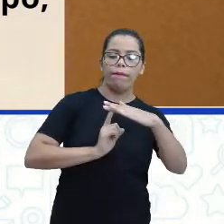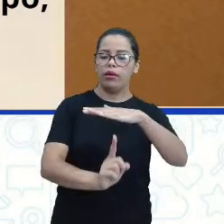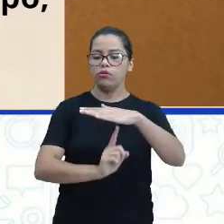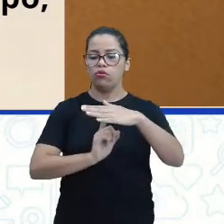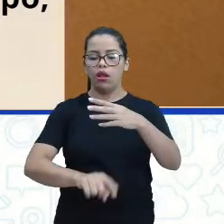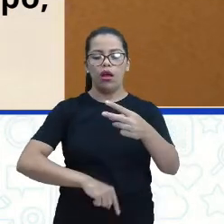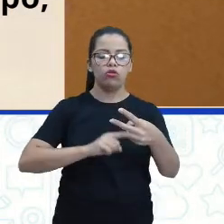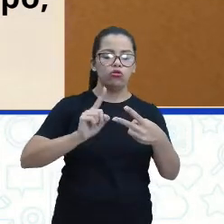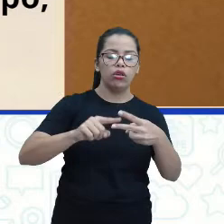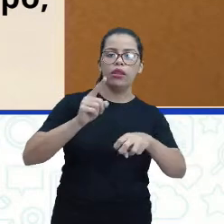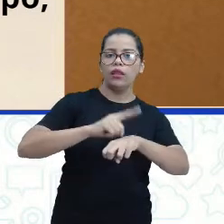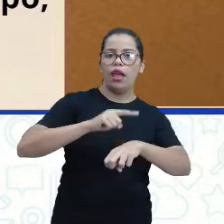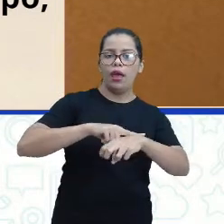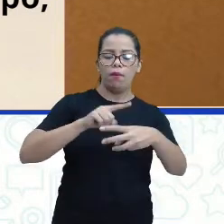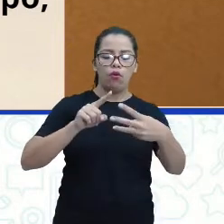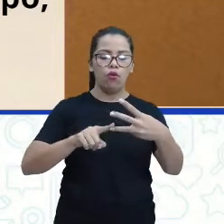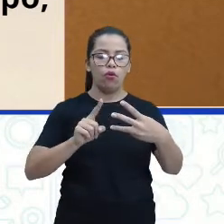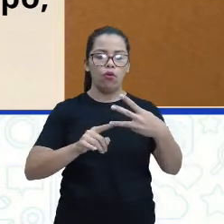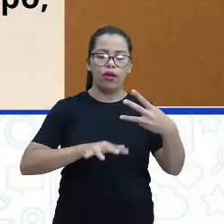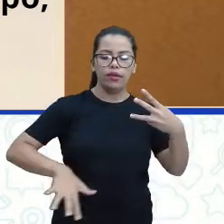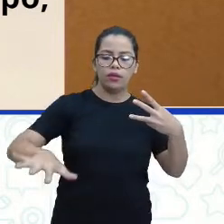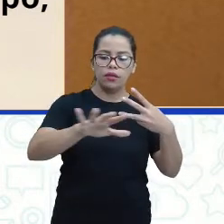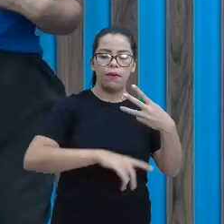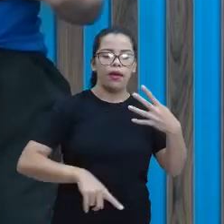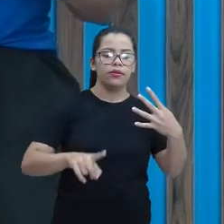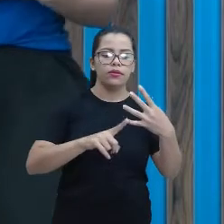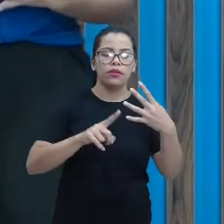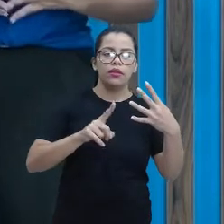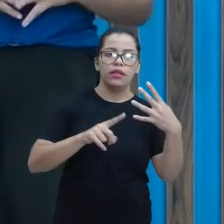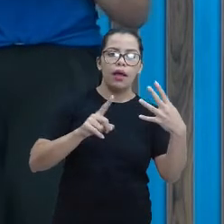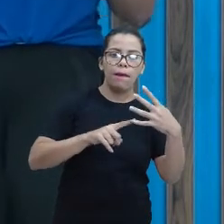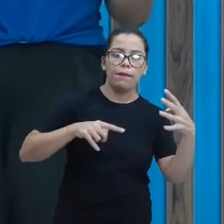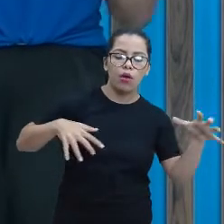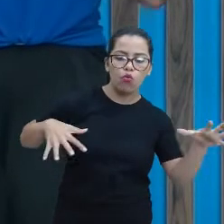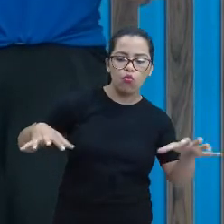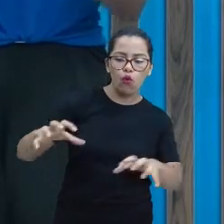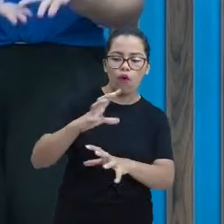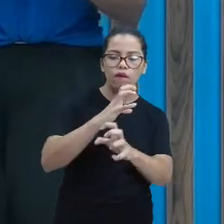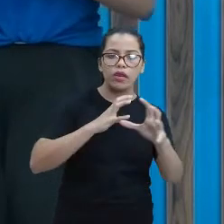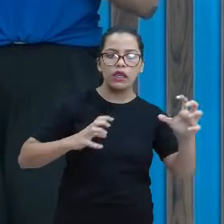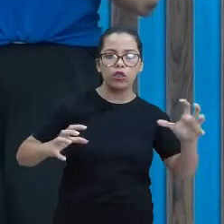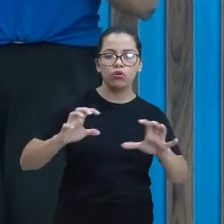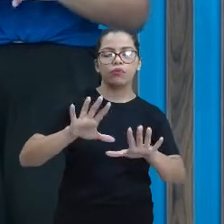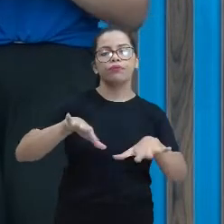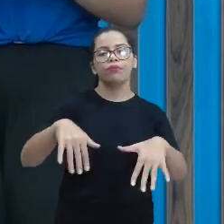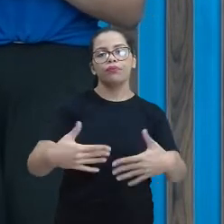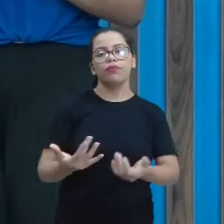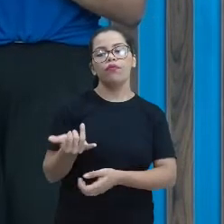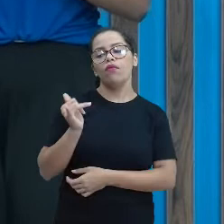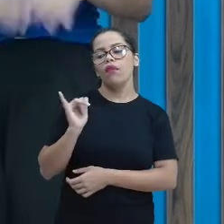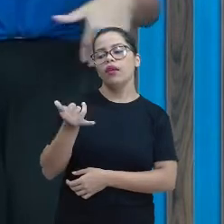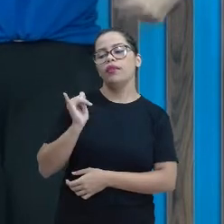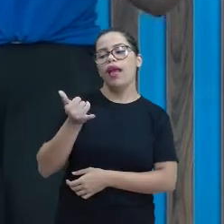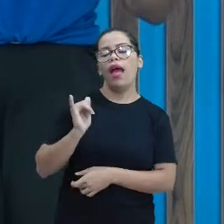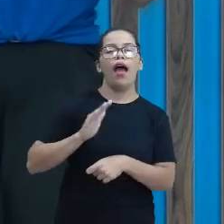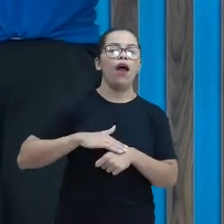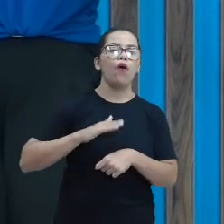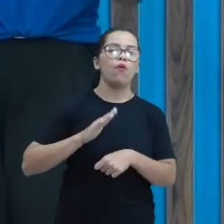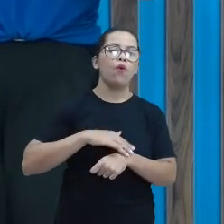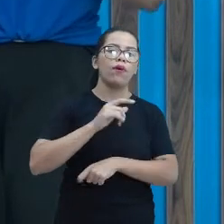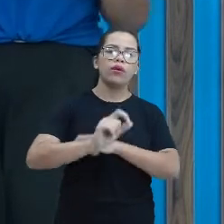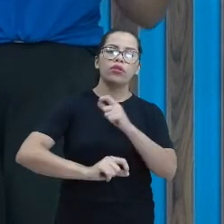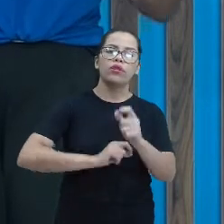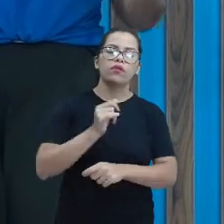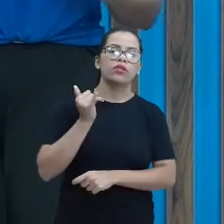um espaço e eu tenho um conflito. Então, a narração é o quê? É o ato de você contar algo, é o movimento de você narrar.